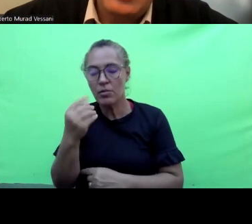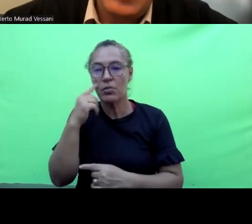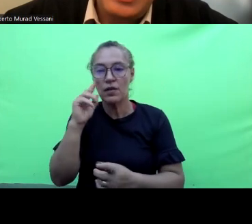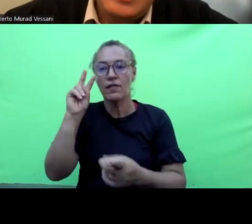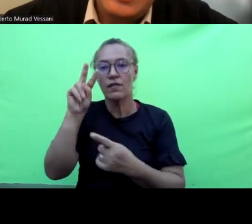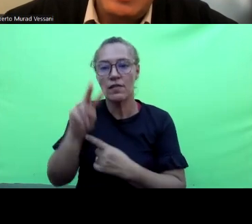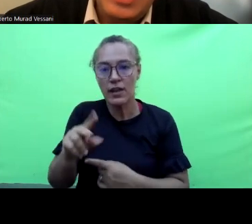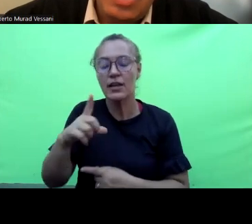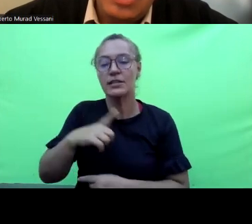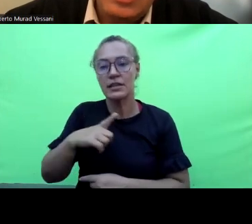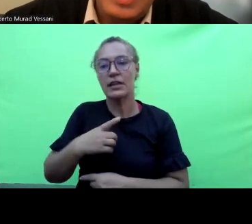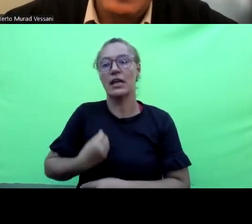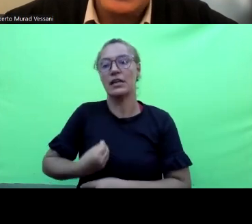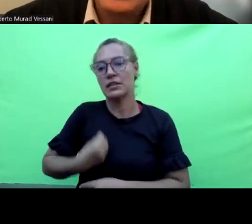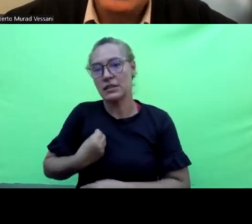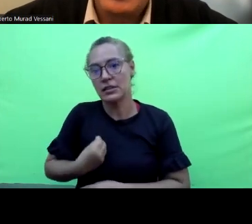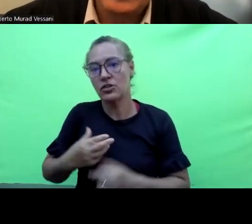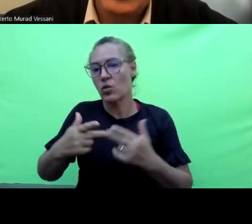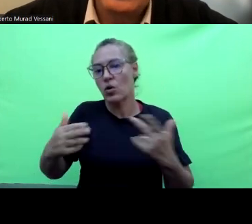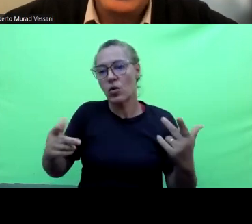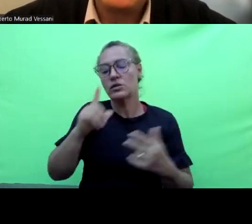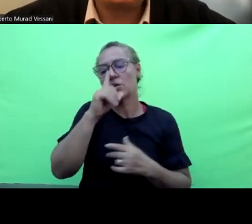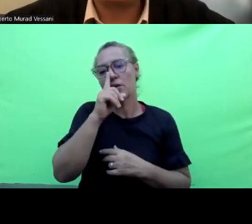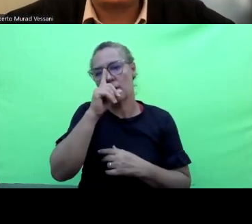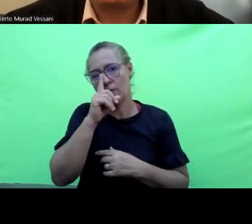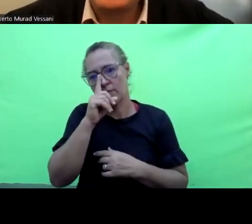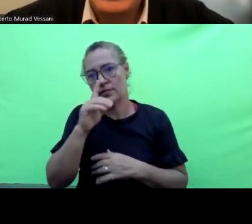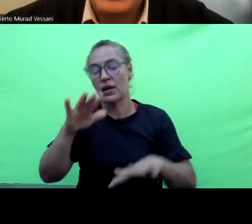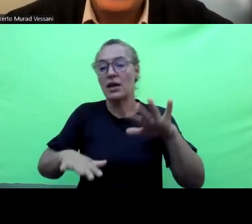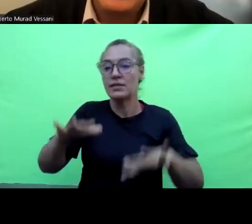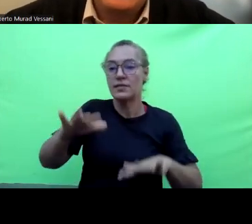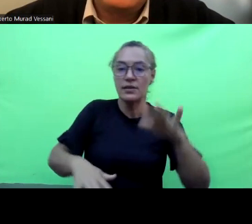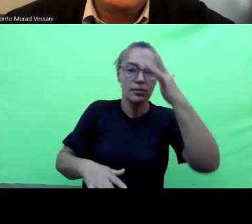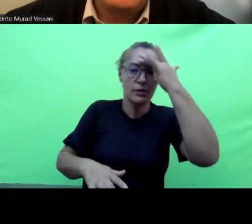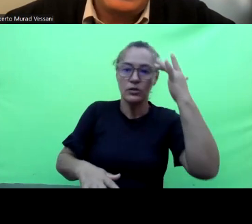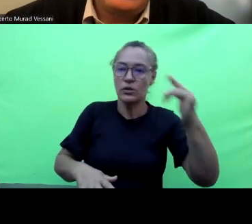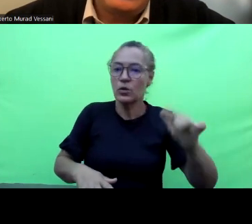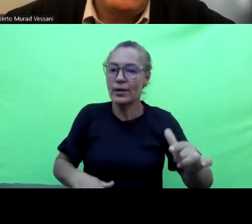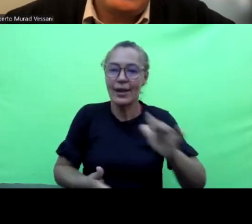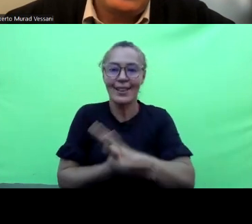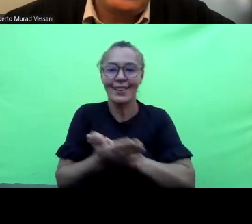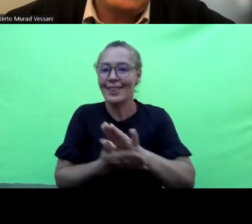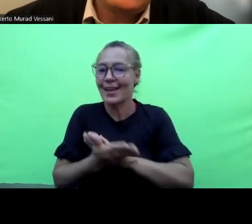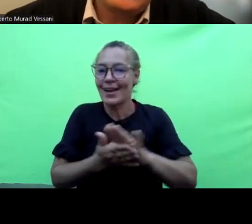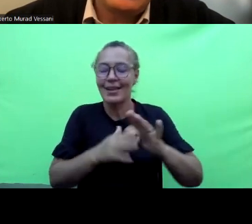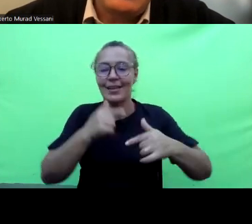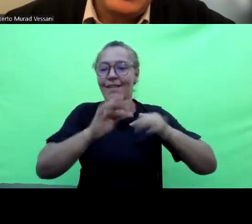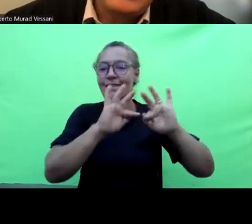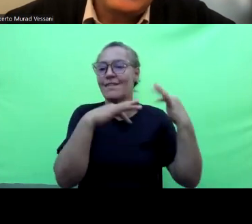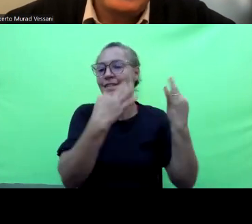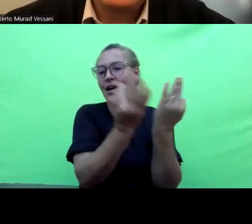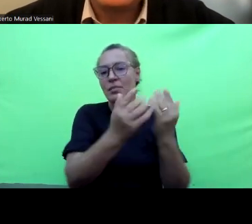algo perigoso, né? Muitas vezes uma pessoa não tem nenhuma história familiar, não tem nenhuma